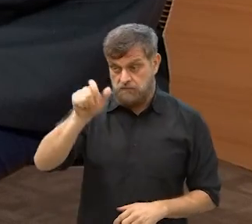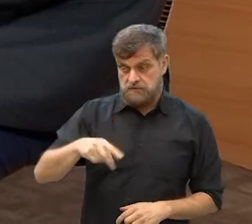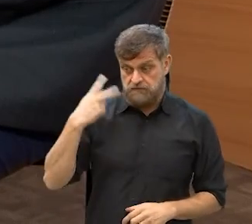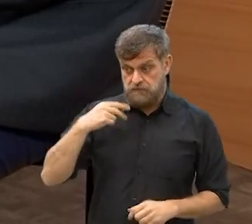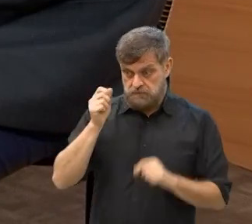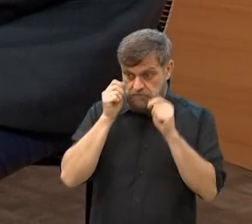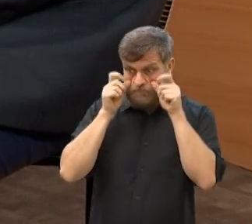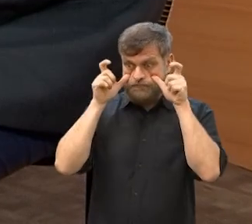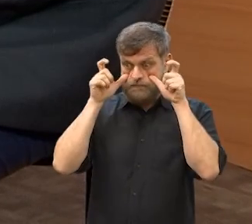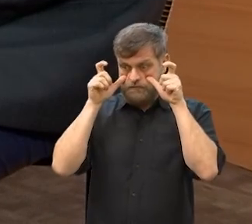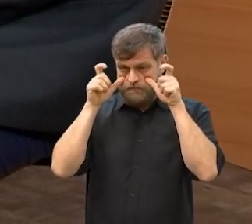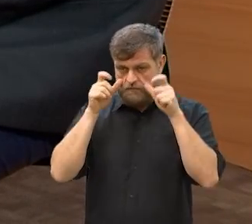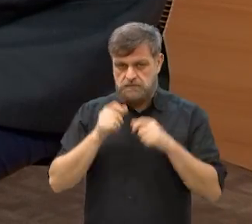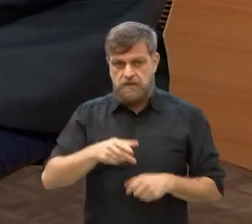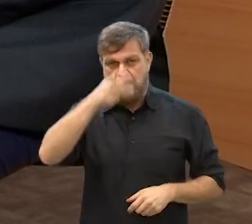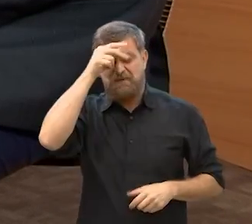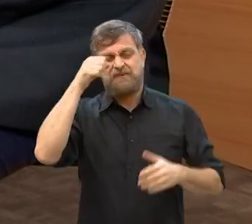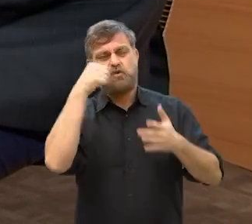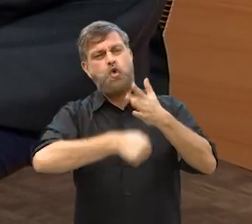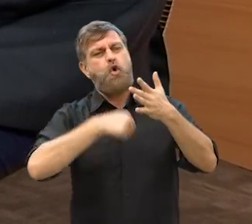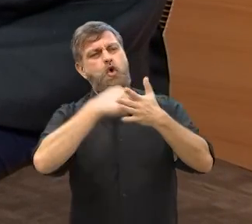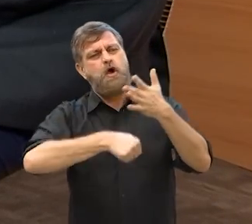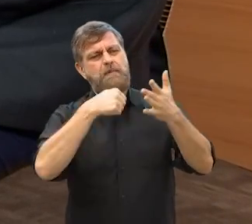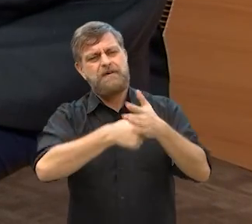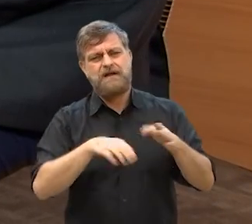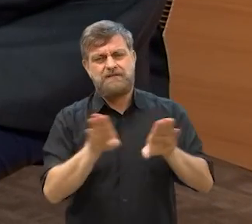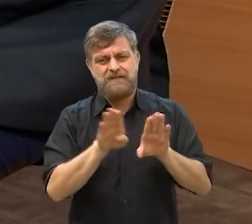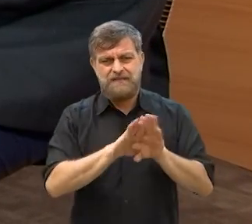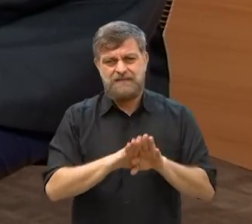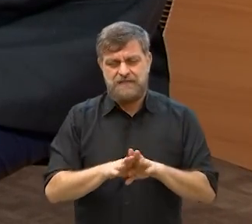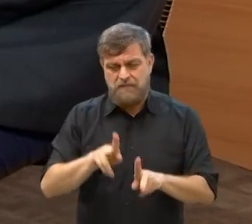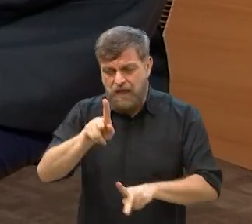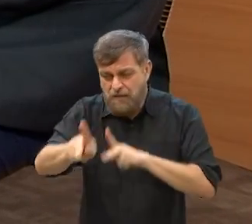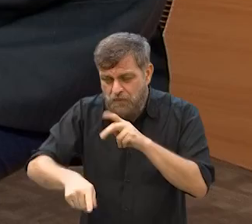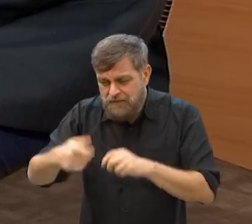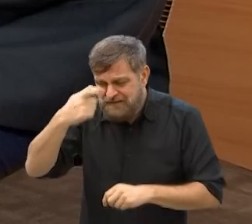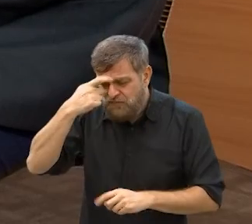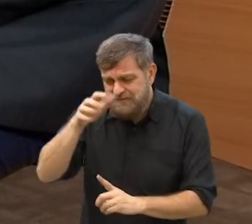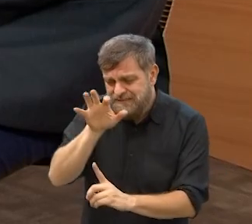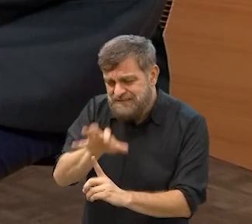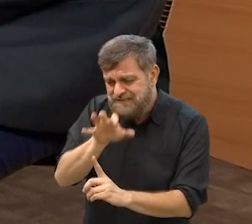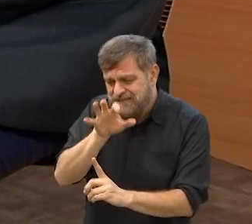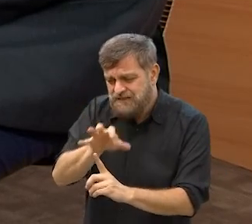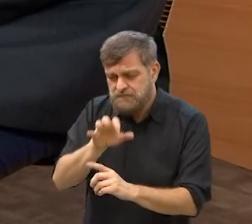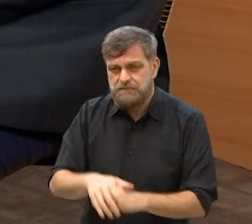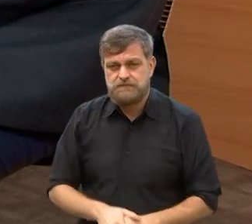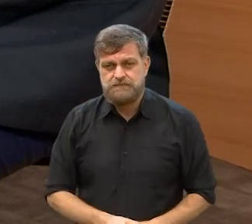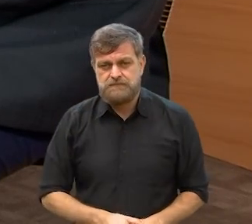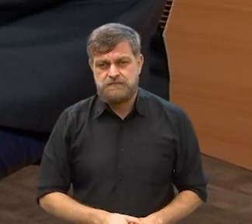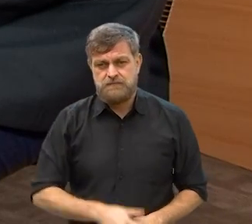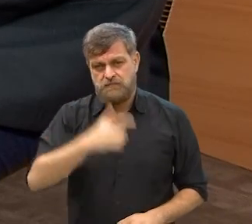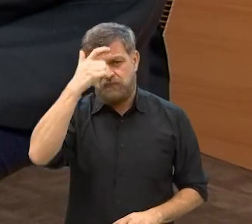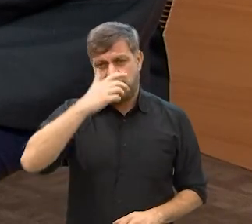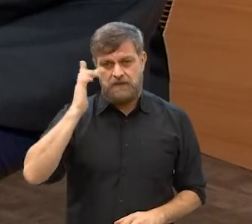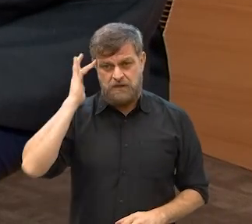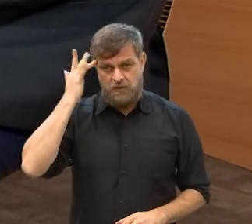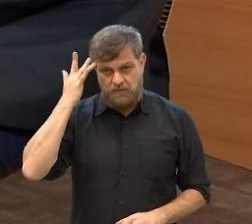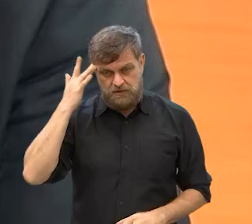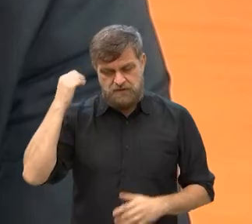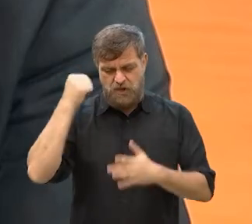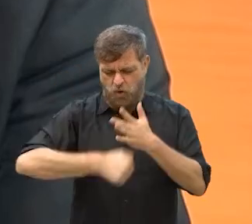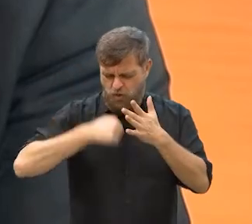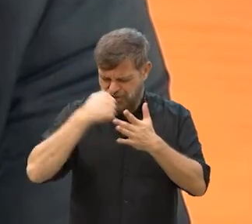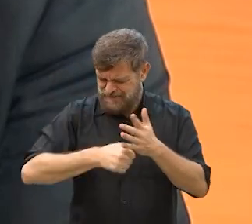atento a isso, né? Fica cobrando o executivo e também tentando conscientizar a população. A cobrança, eu acho que é o que mais